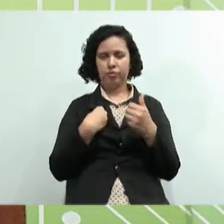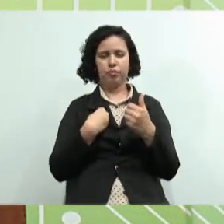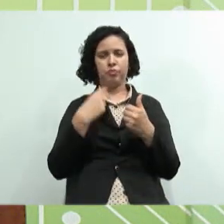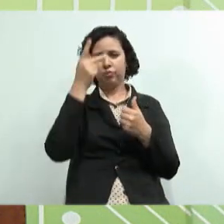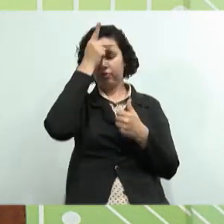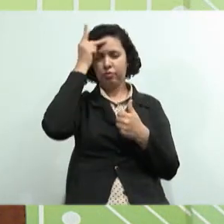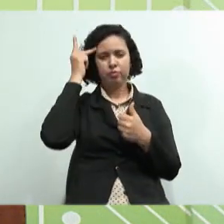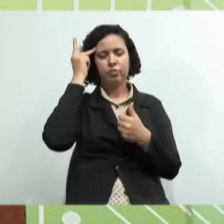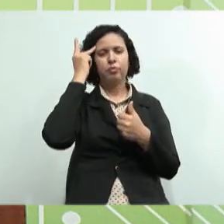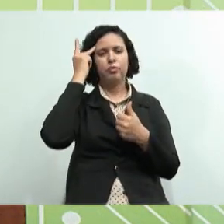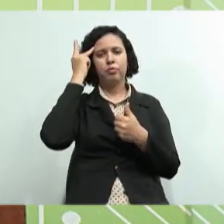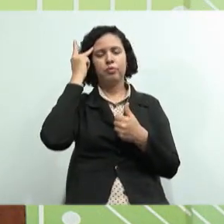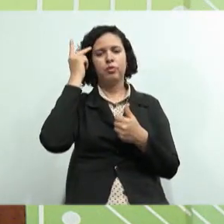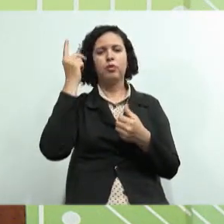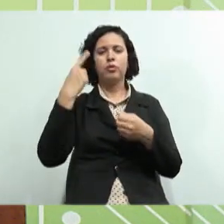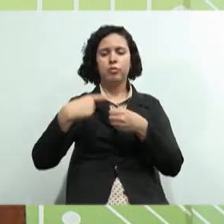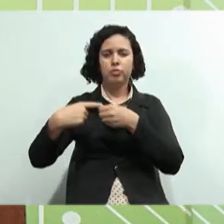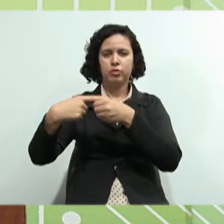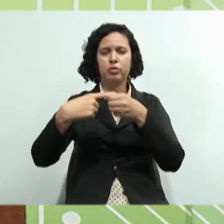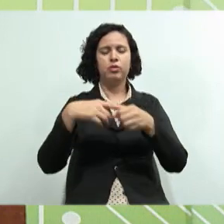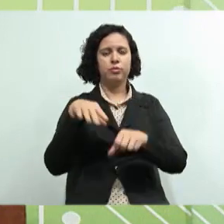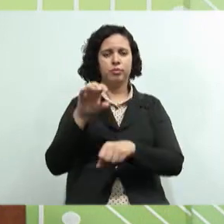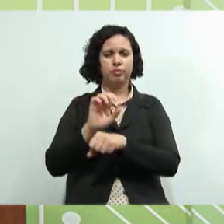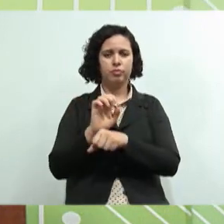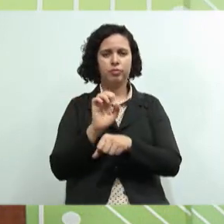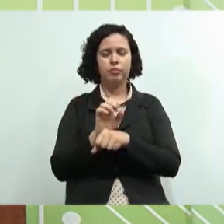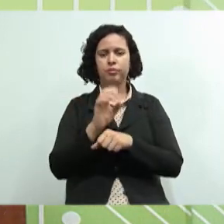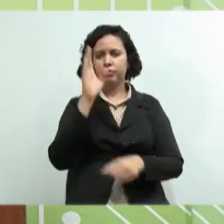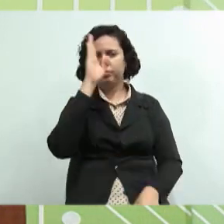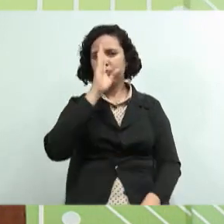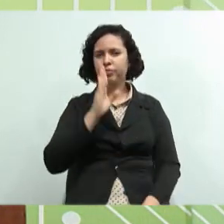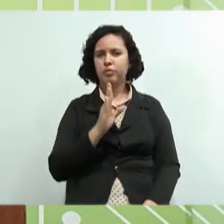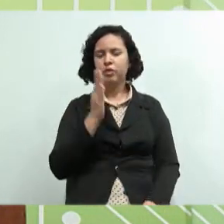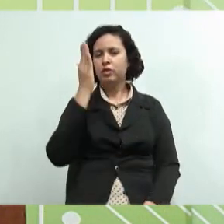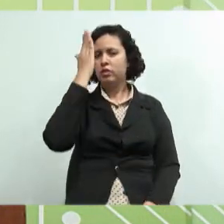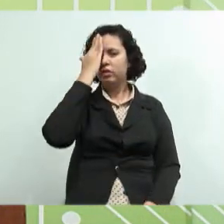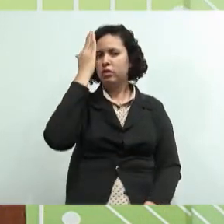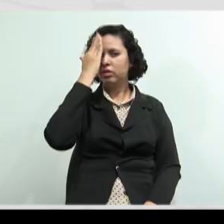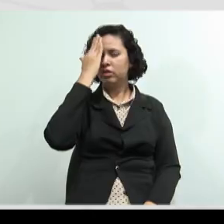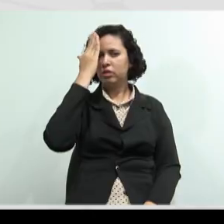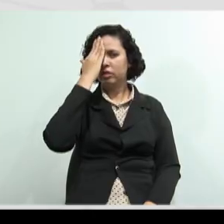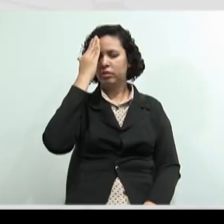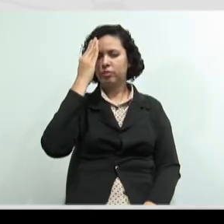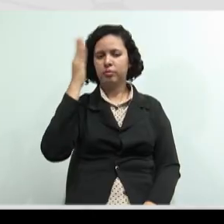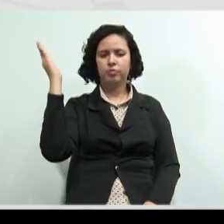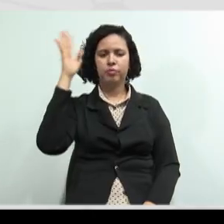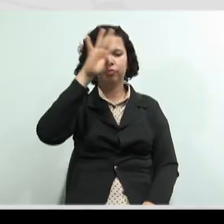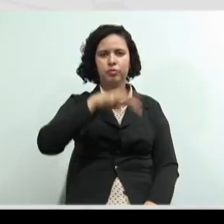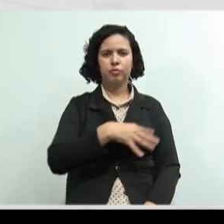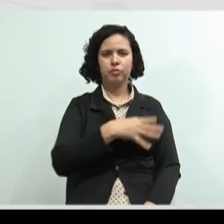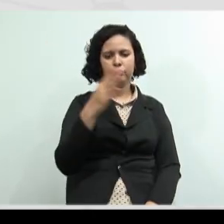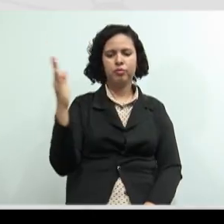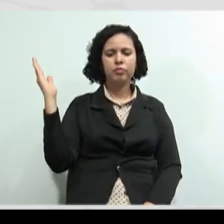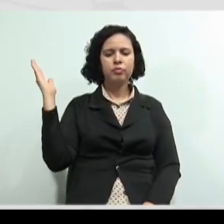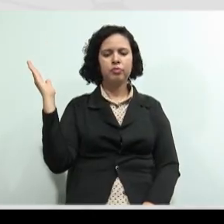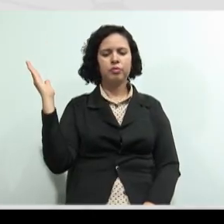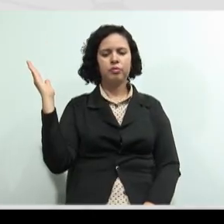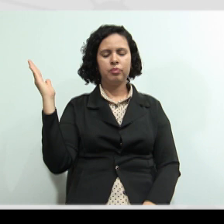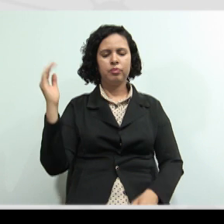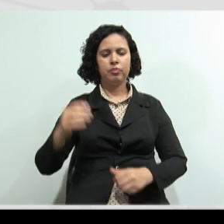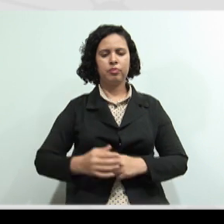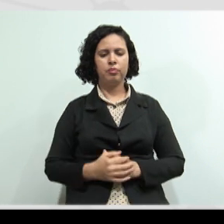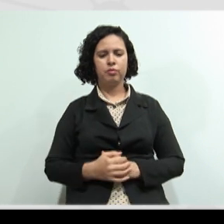das cidades nos municípios do Brasil. E a gente sabe, então, que nos nossos dados, aqui no gráfico a gente trouxe alguns dados aqui no slide para